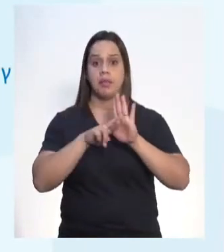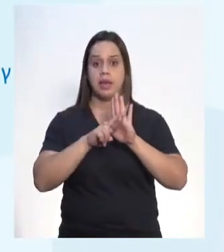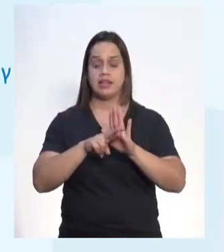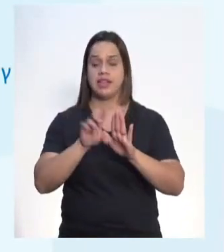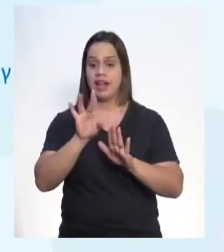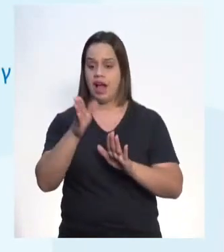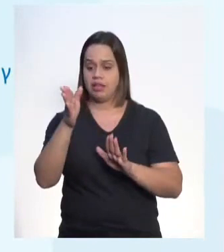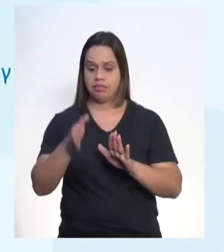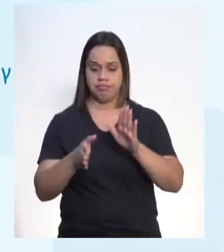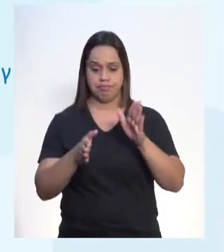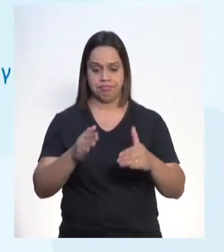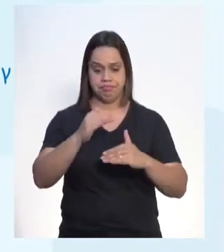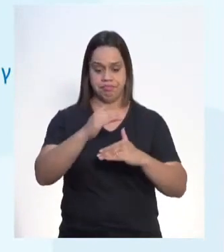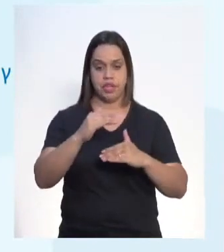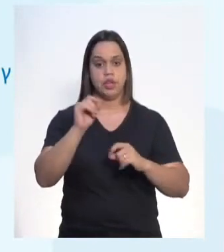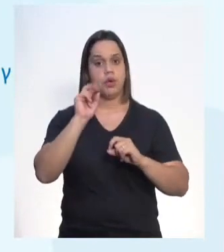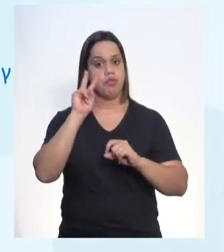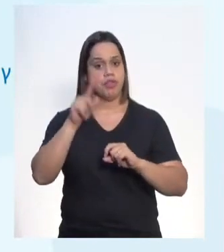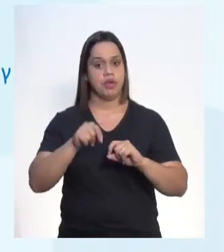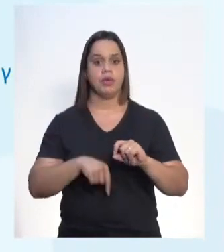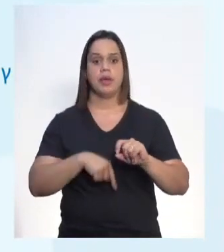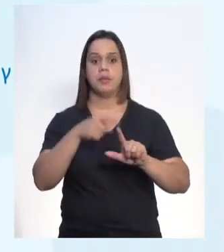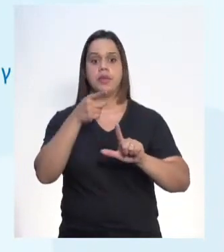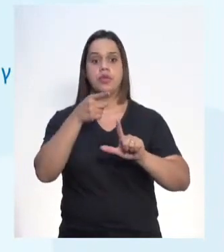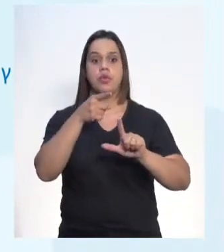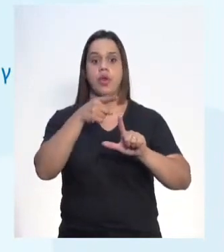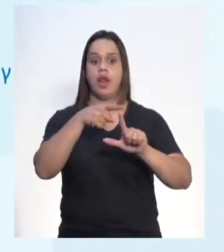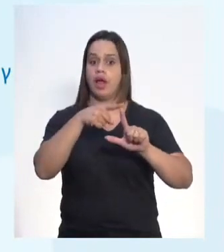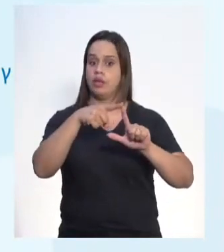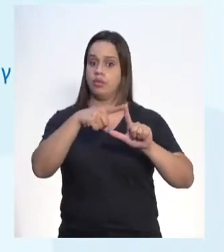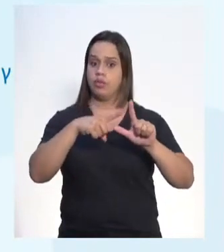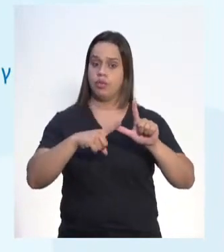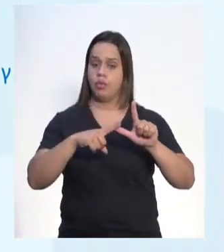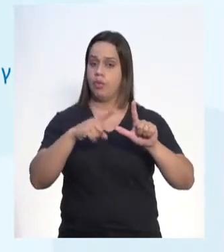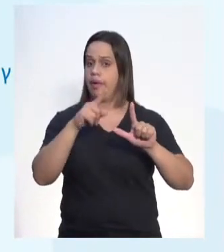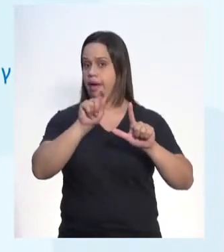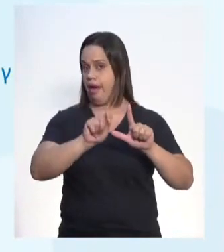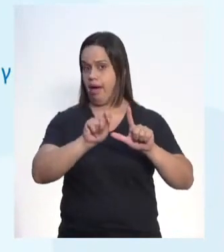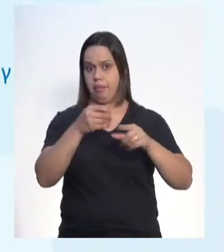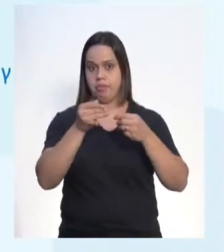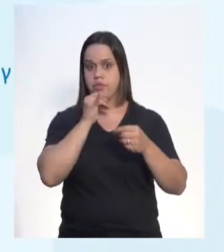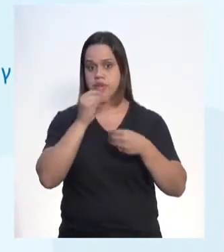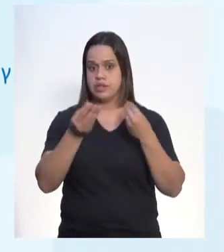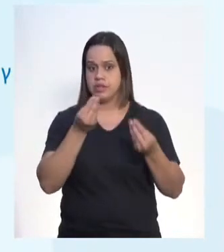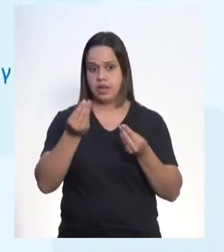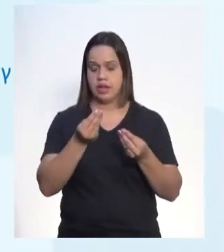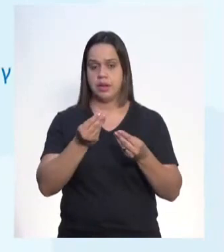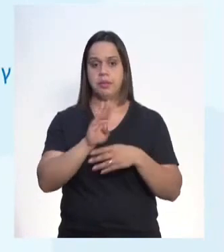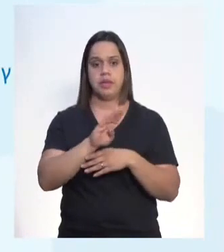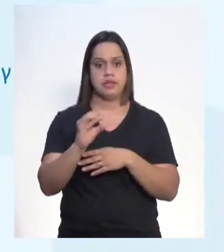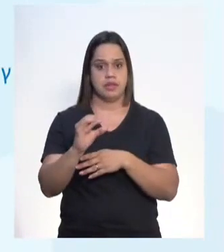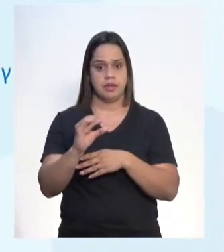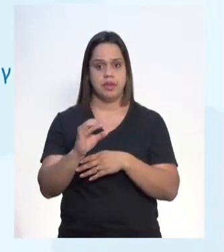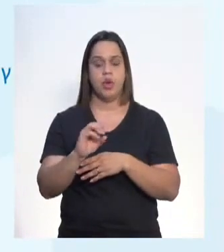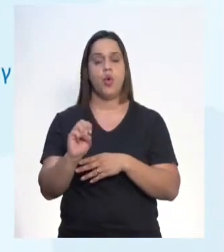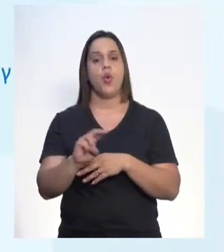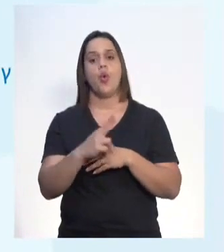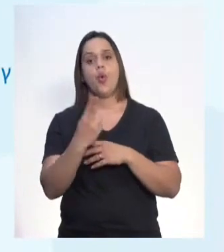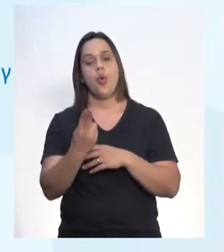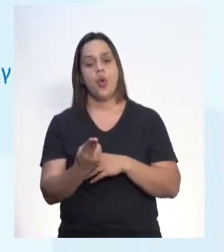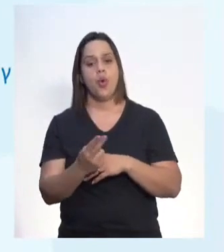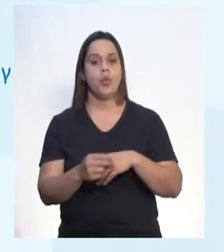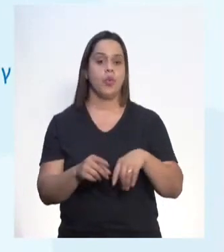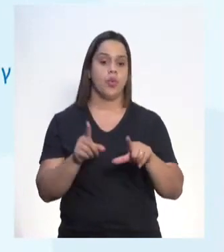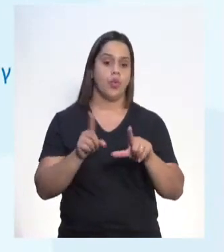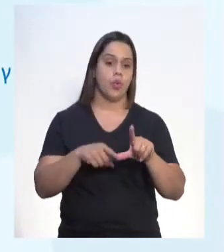lado. Por exemplo, do lado A, eu posso representar como segmento BC. O lado